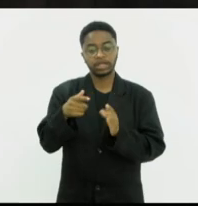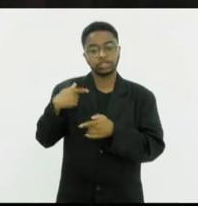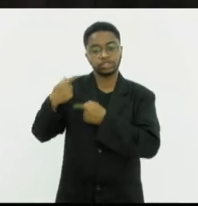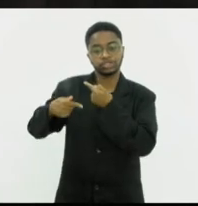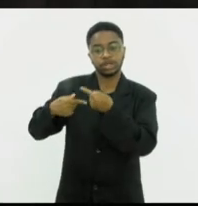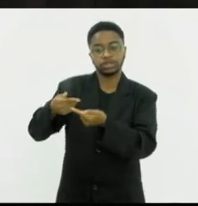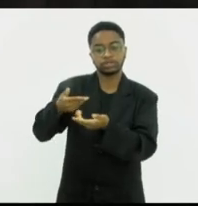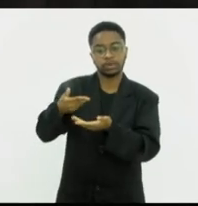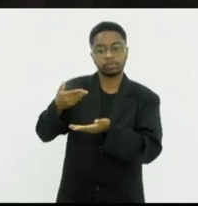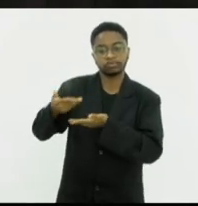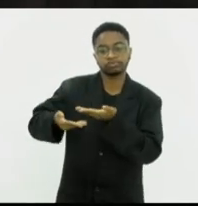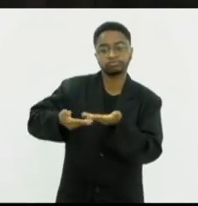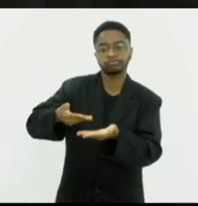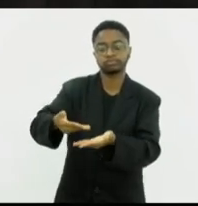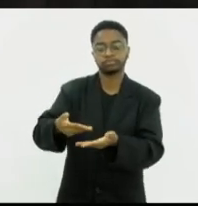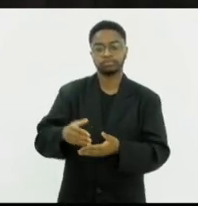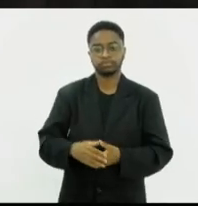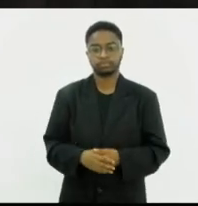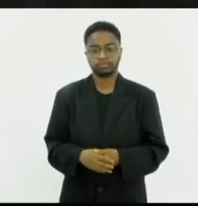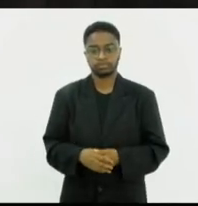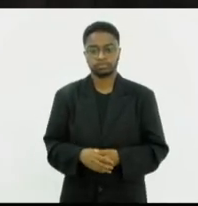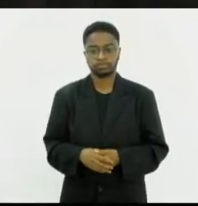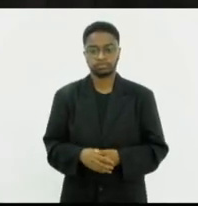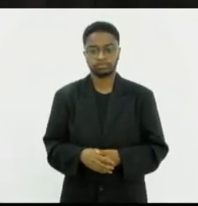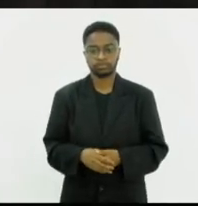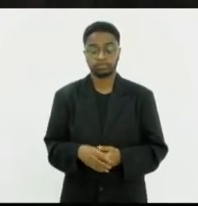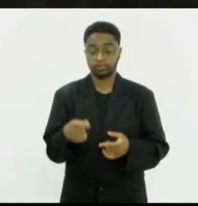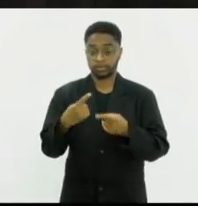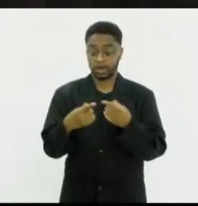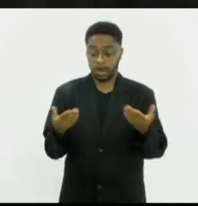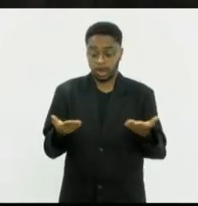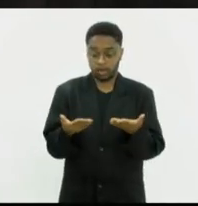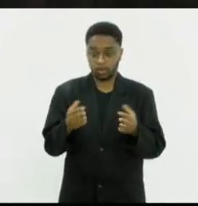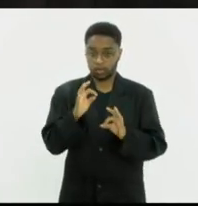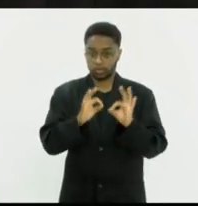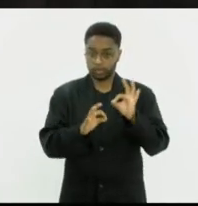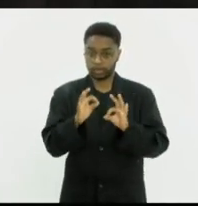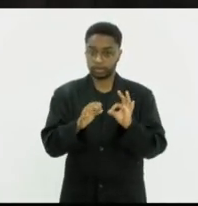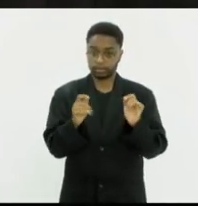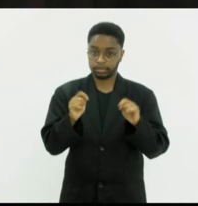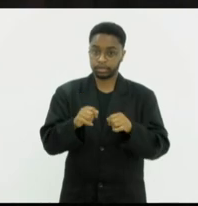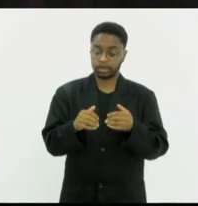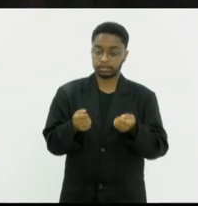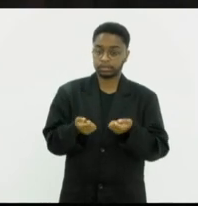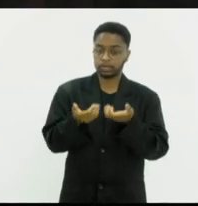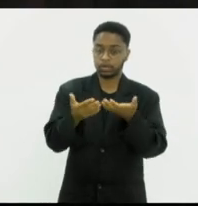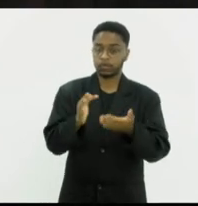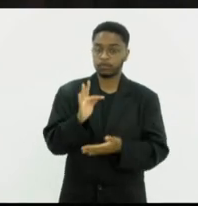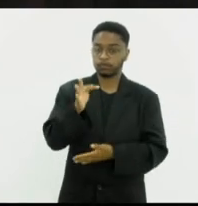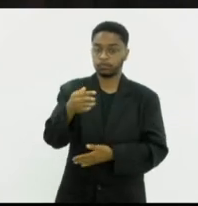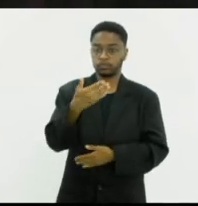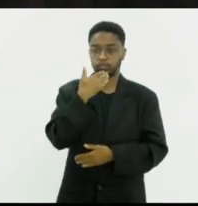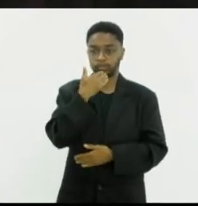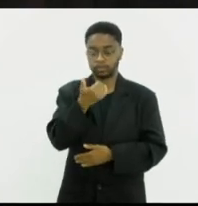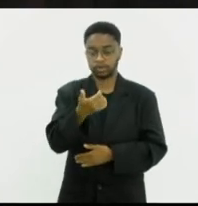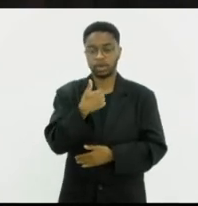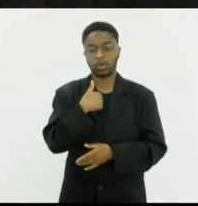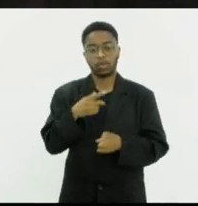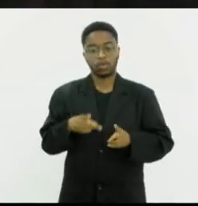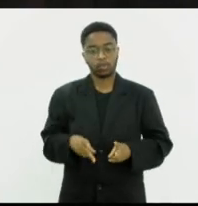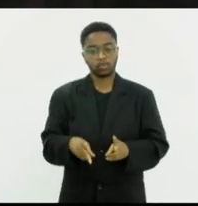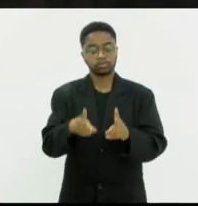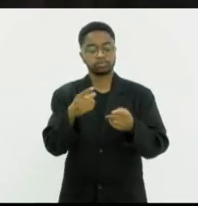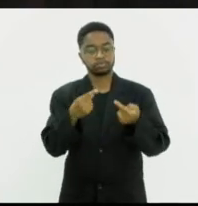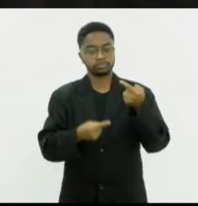intergeracionais que passe daqui para o futuro. Então, vou conseguir continuar a insistir